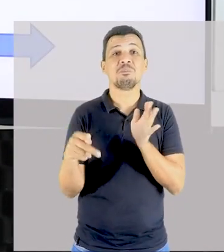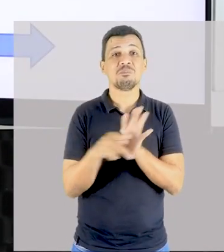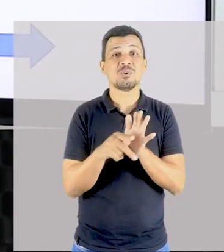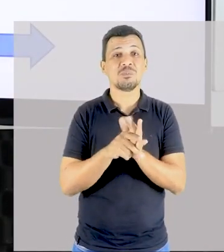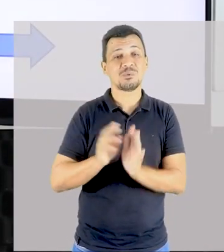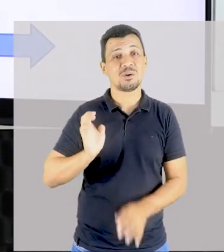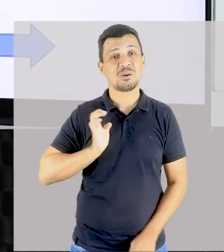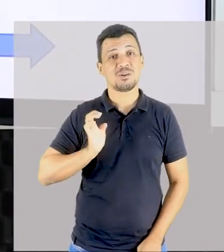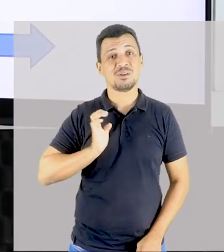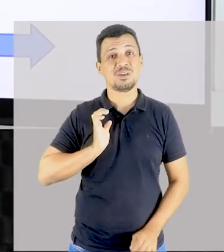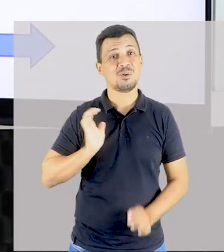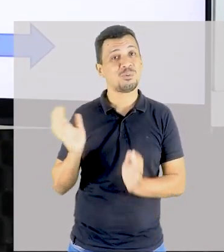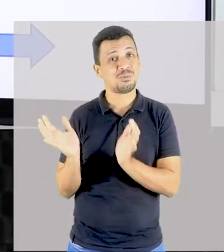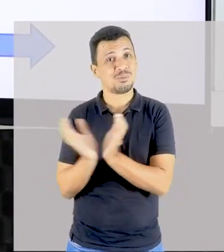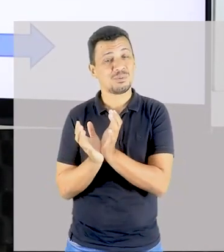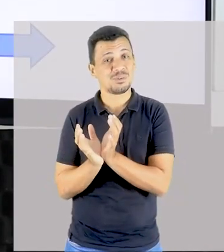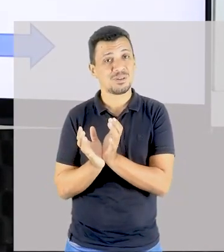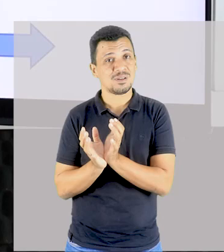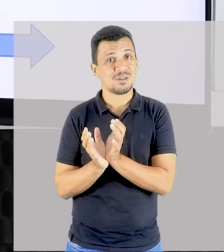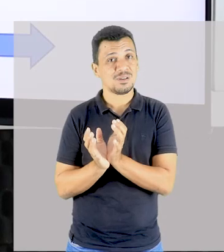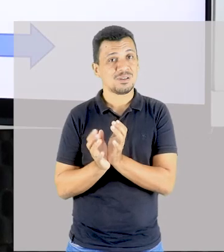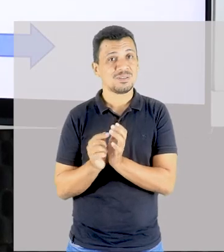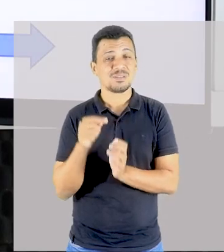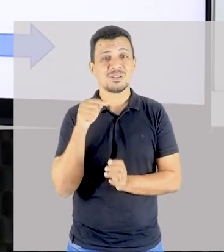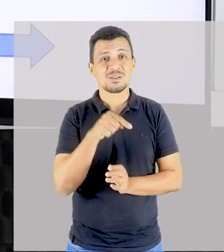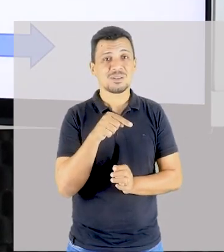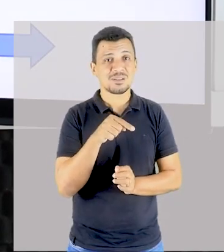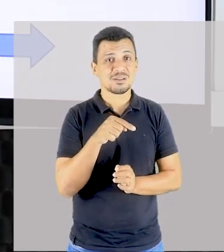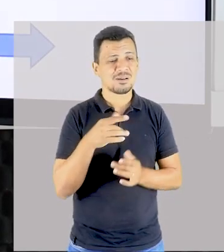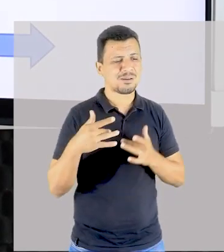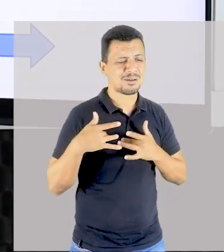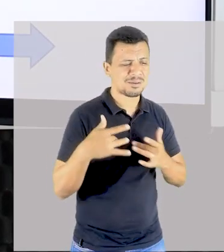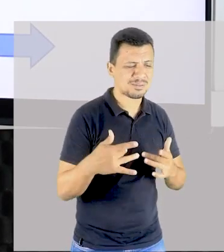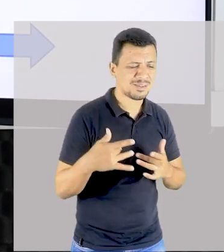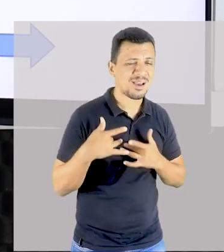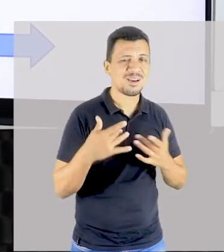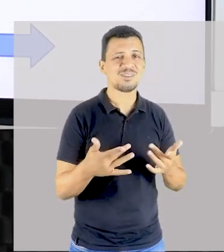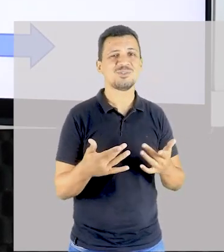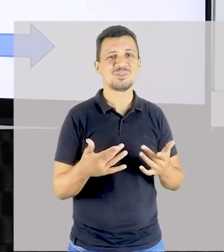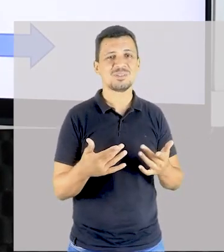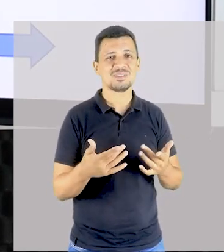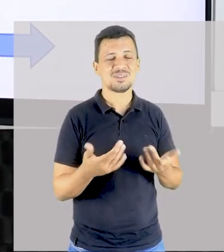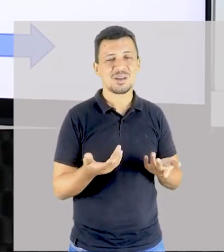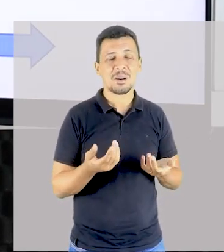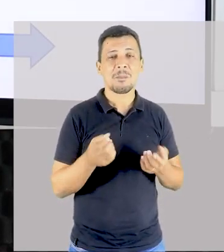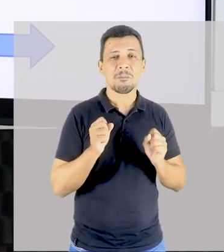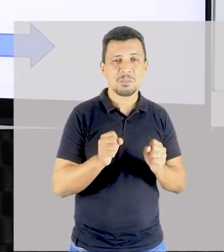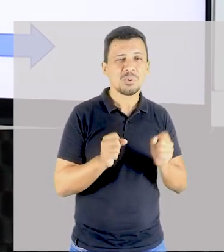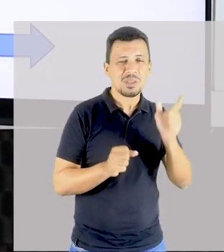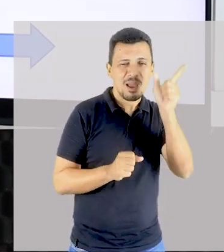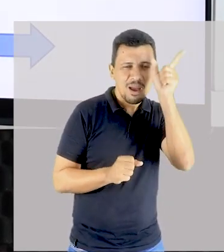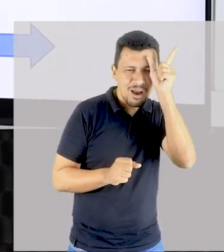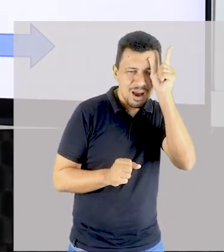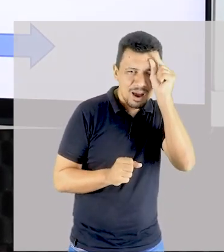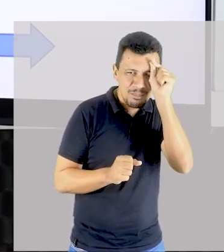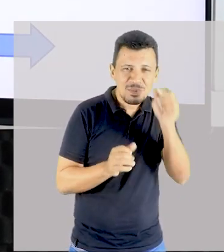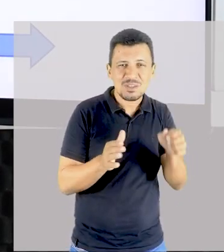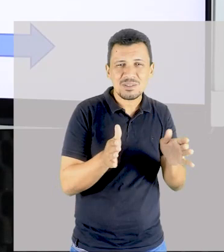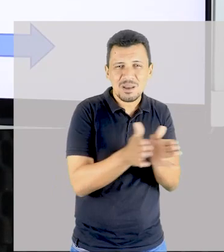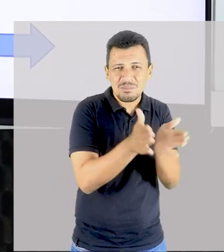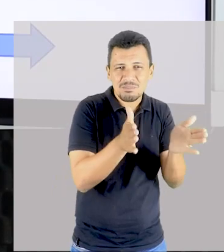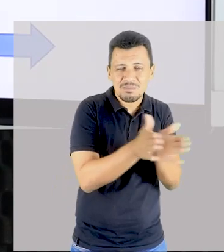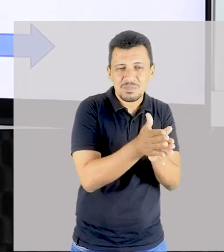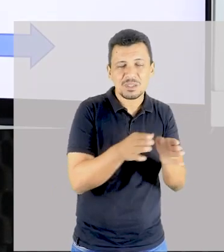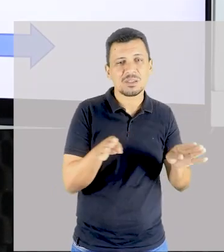lá pobreza e ela agia de forma paliativa com caridade né e tudo mais para poder amenizar isso e para